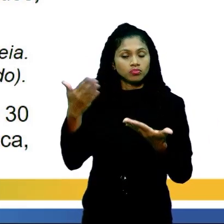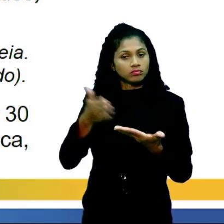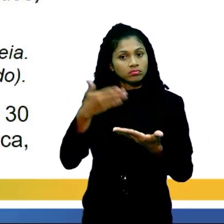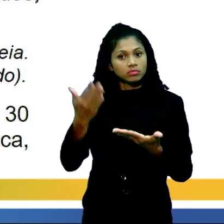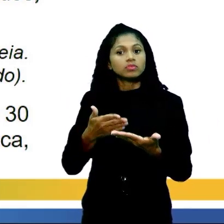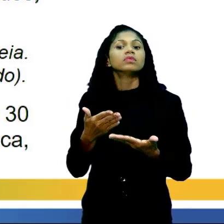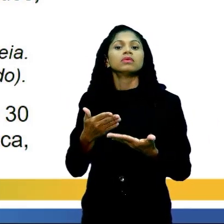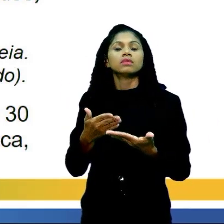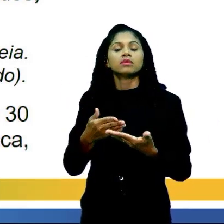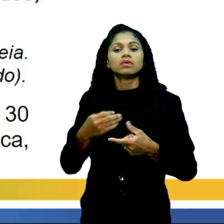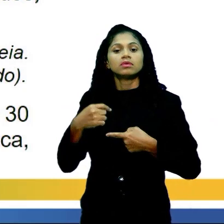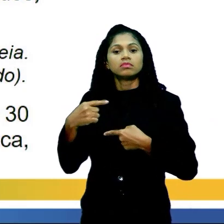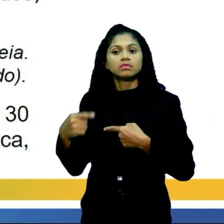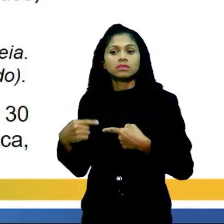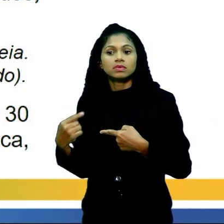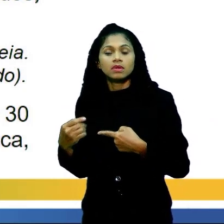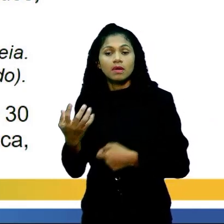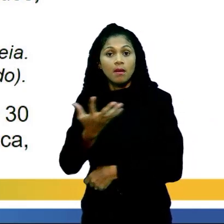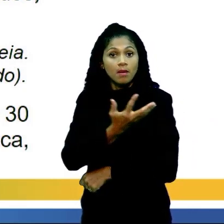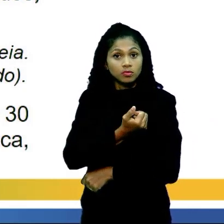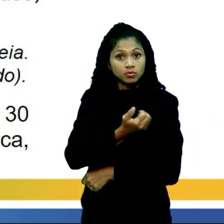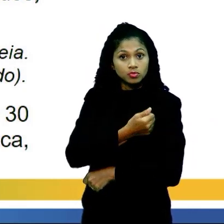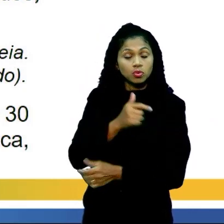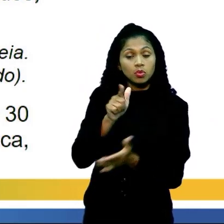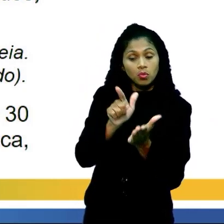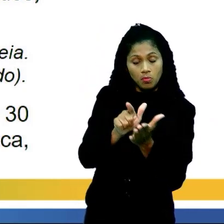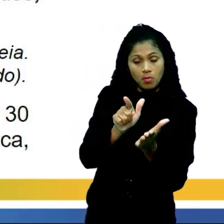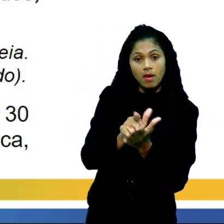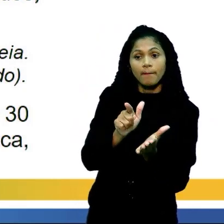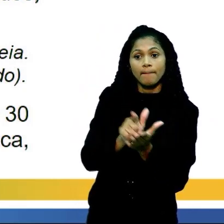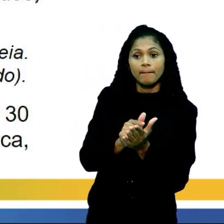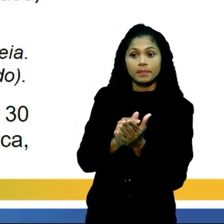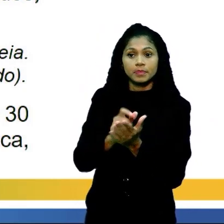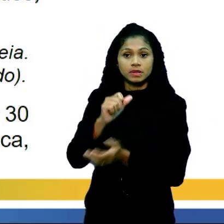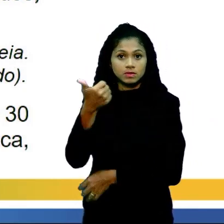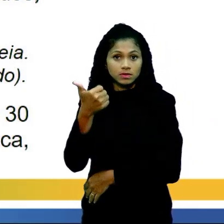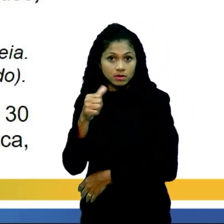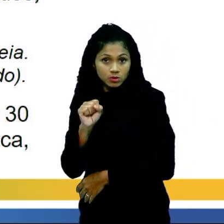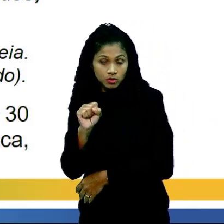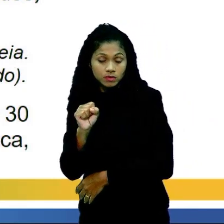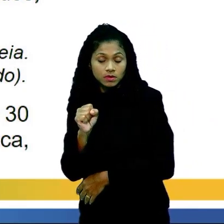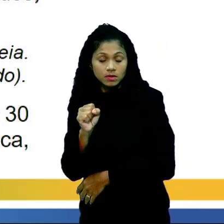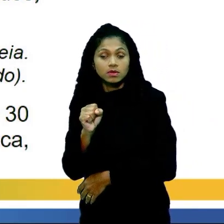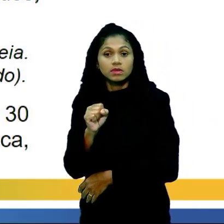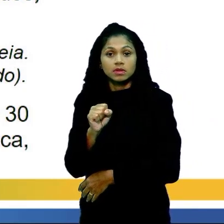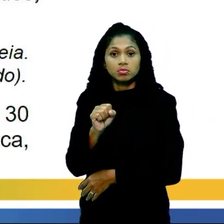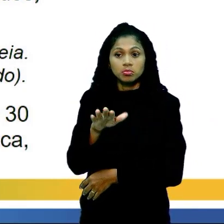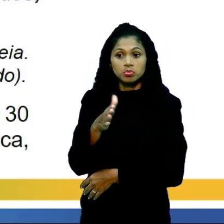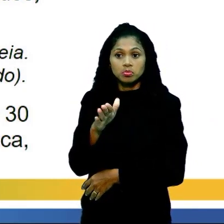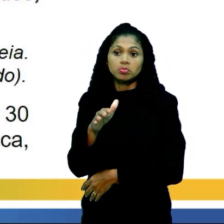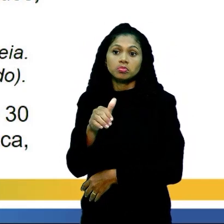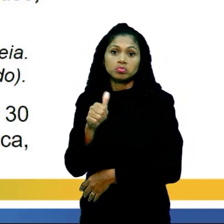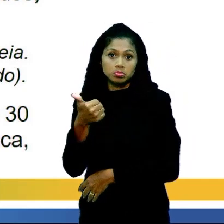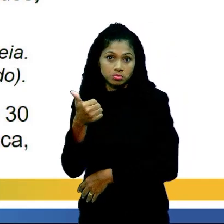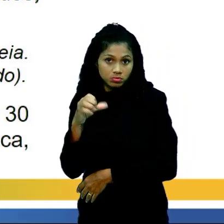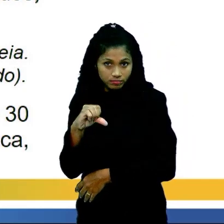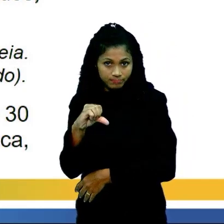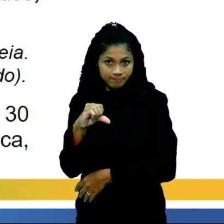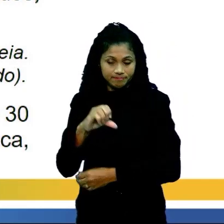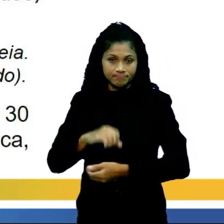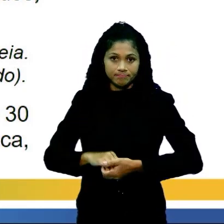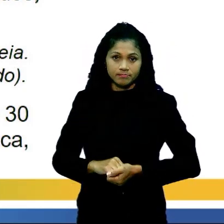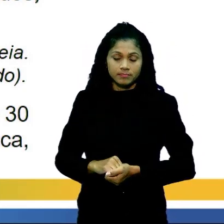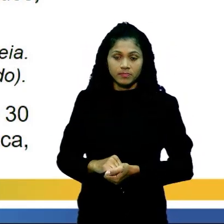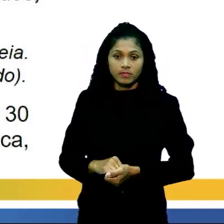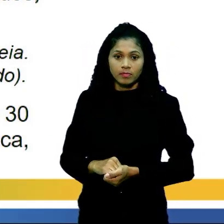Prova Enem, página, tá? A questão vai estar entre a página 18 e 19.